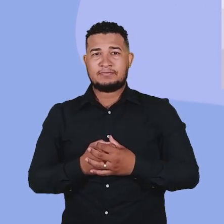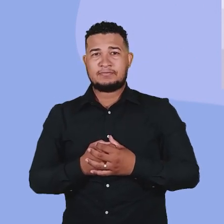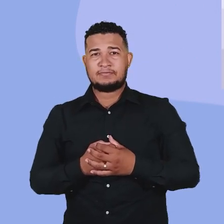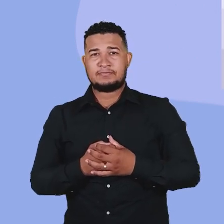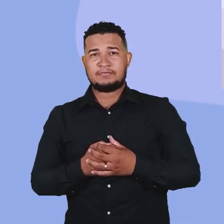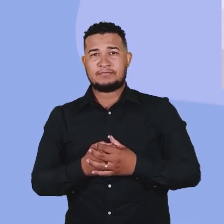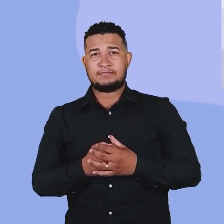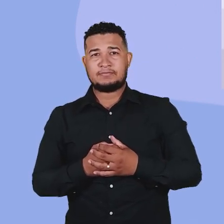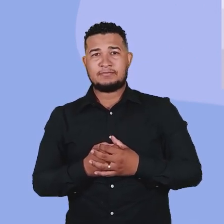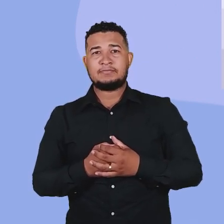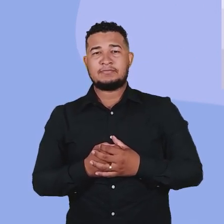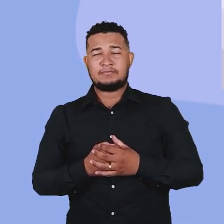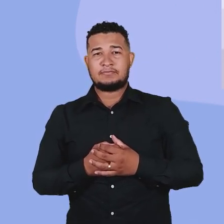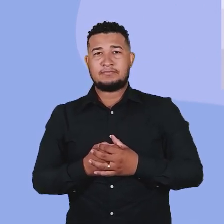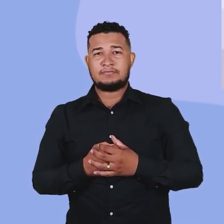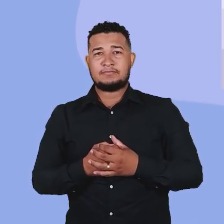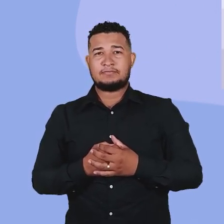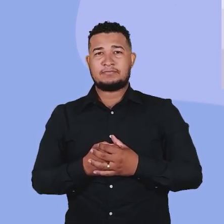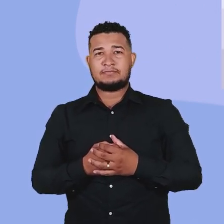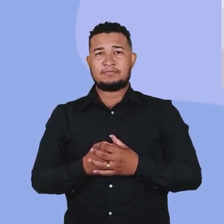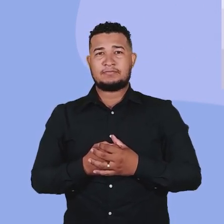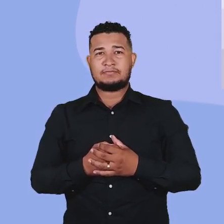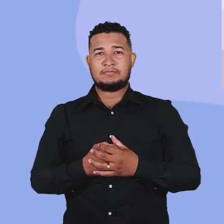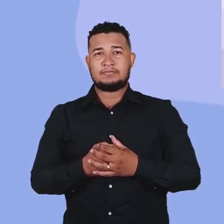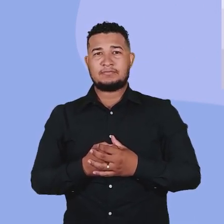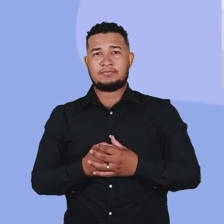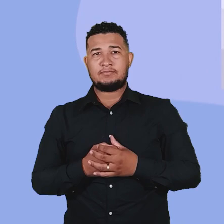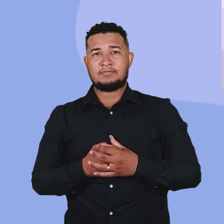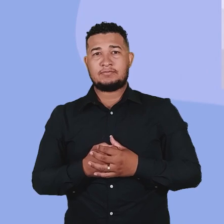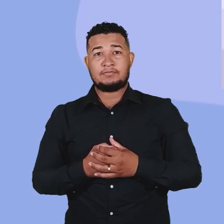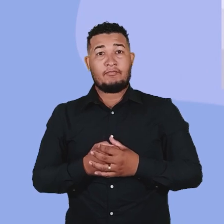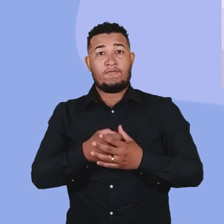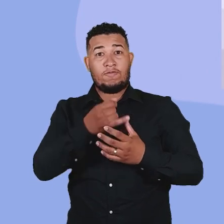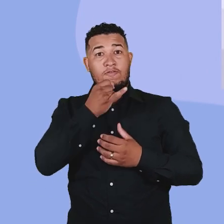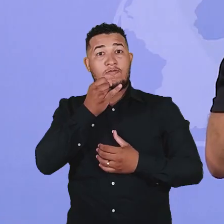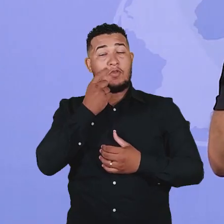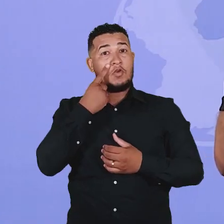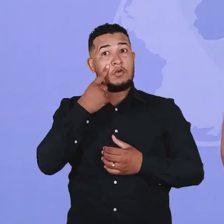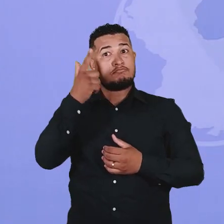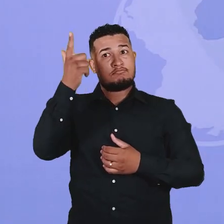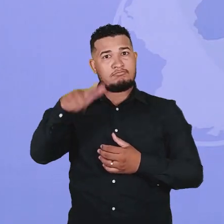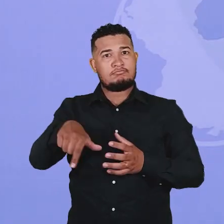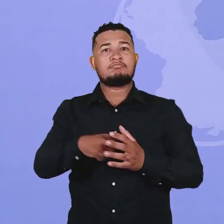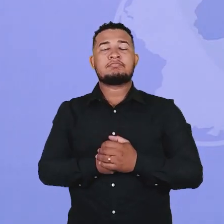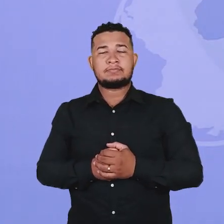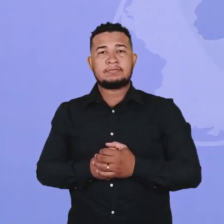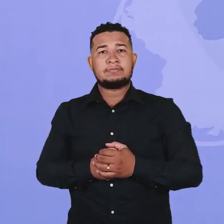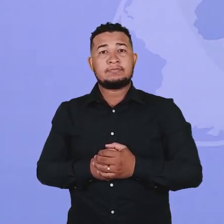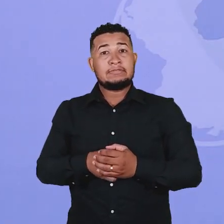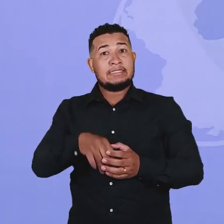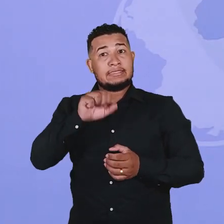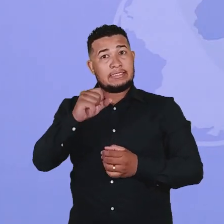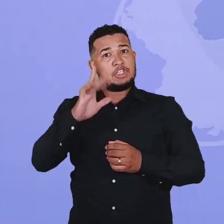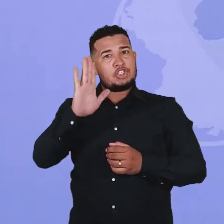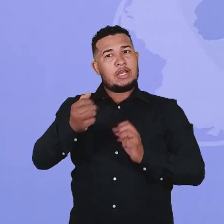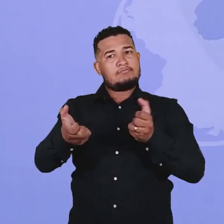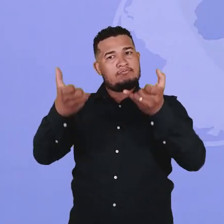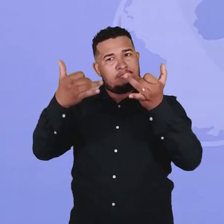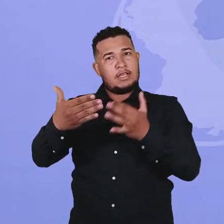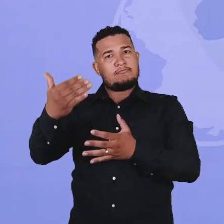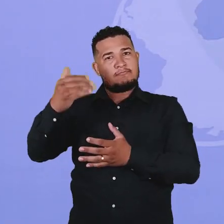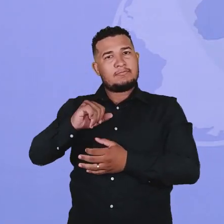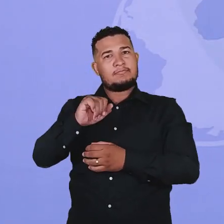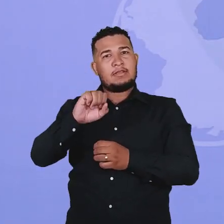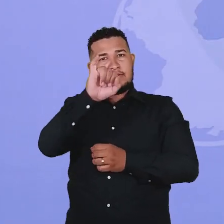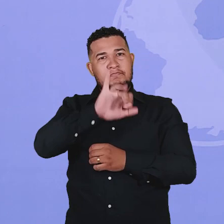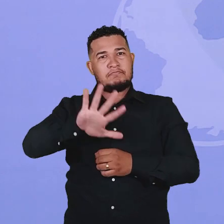obesidade grau 3 ou mórbida maior ou igual a 40. Então olha para cá, como eu disse para vocês